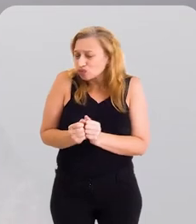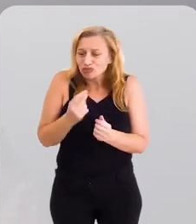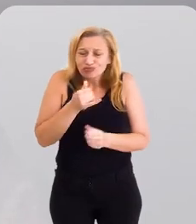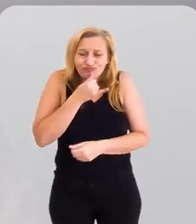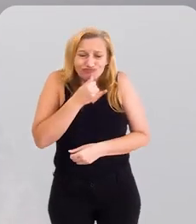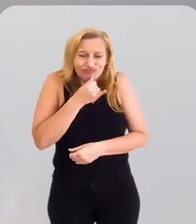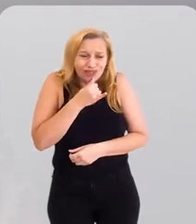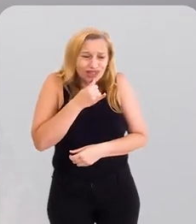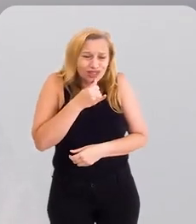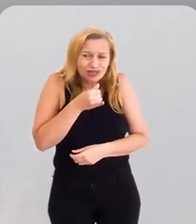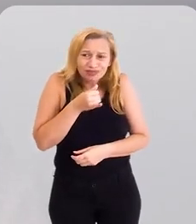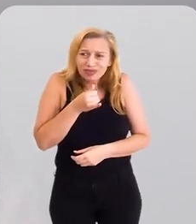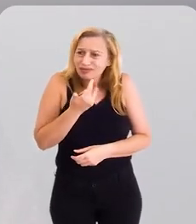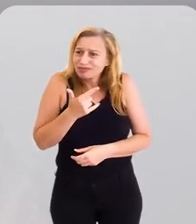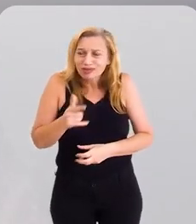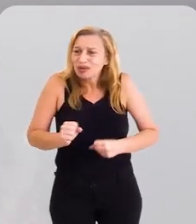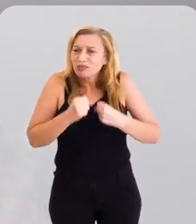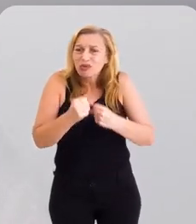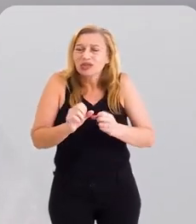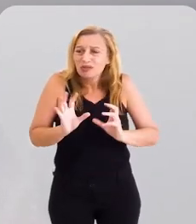dentro junto também, angustiadas,